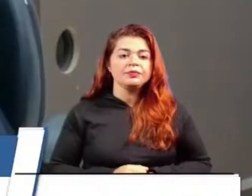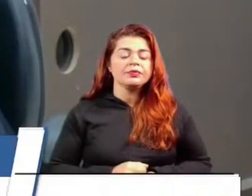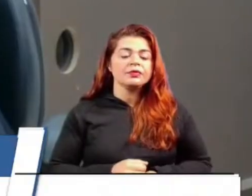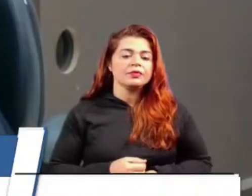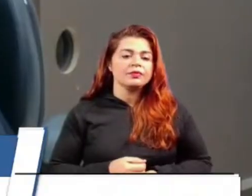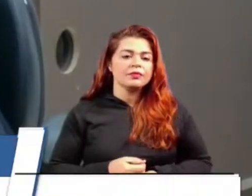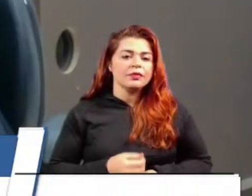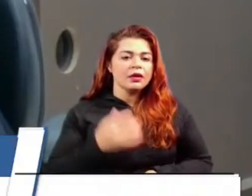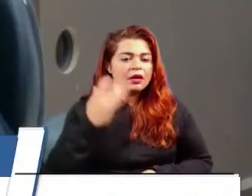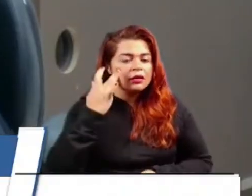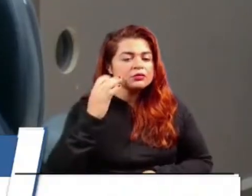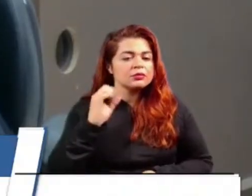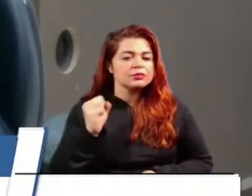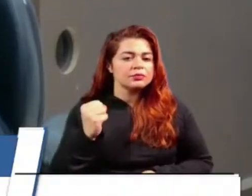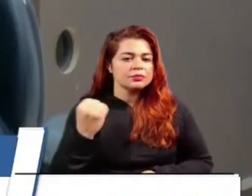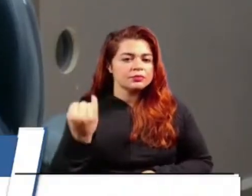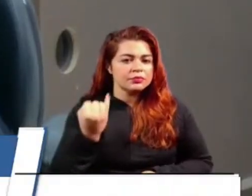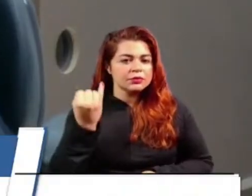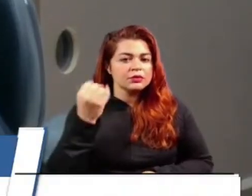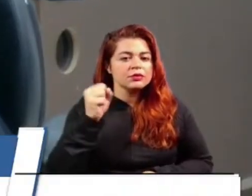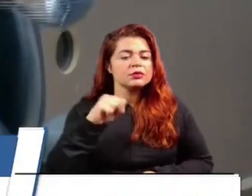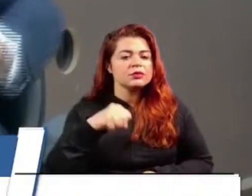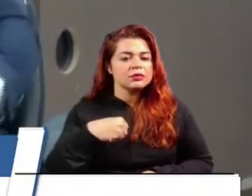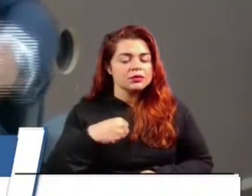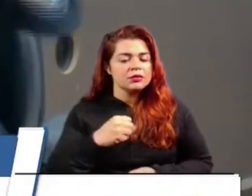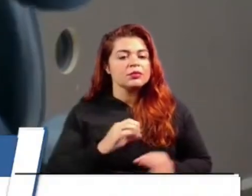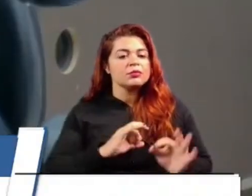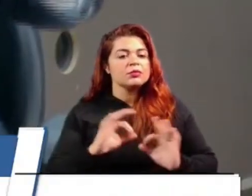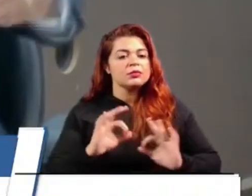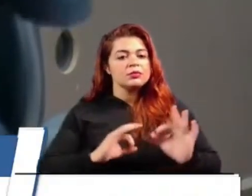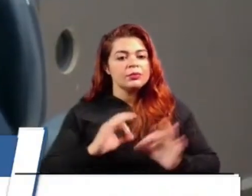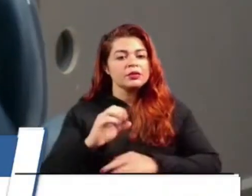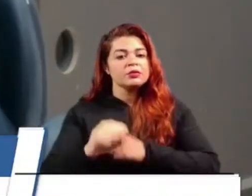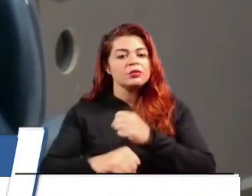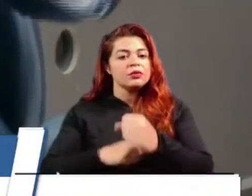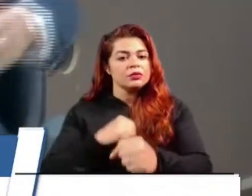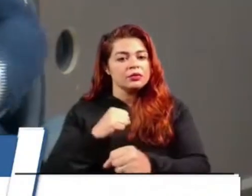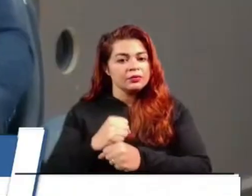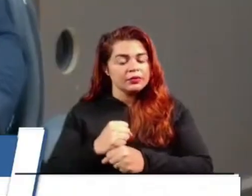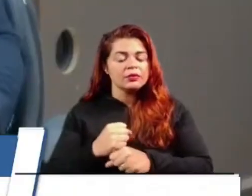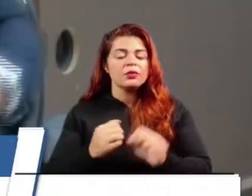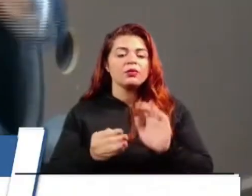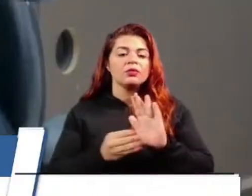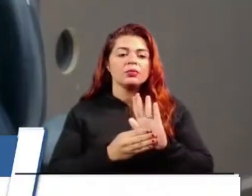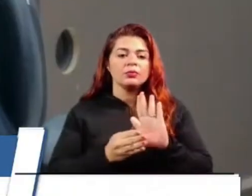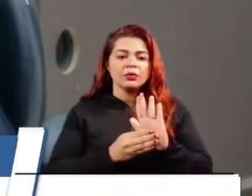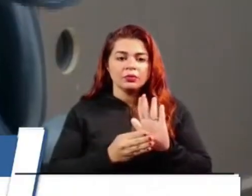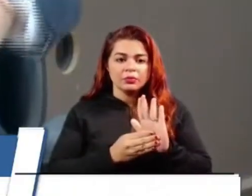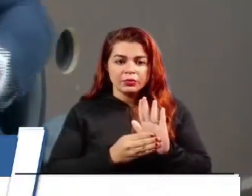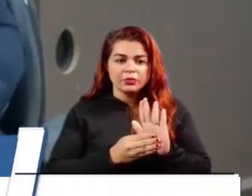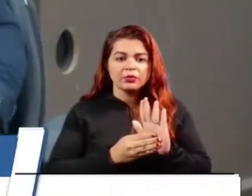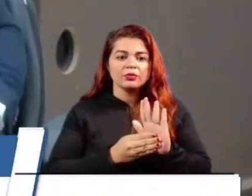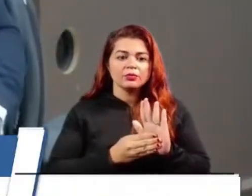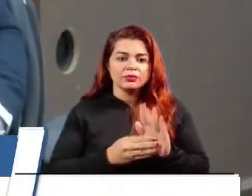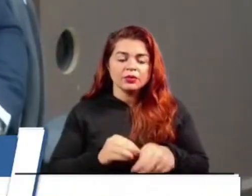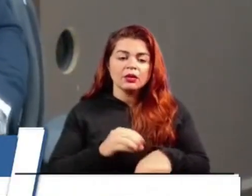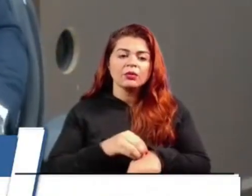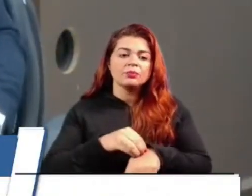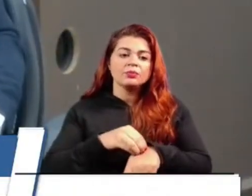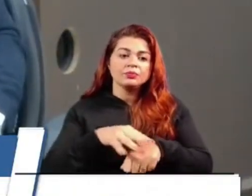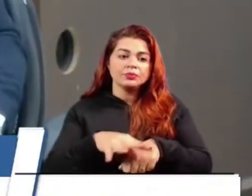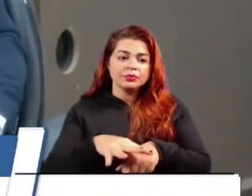anual. Eu até vou propor isso, indicar isso, sugerir, assim como nós